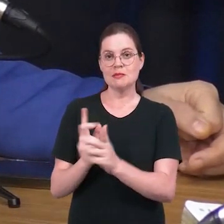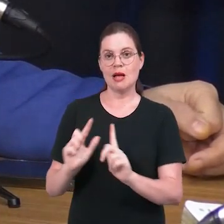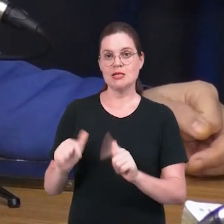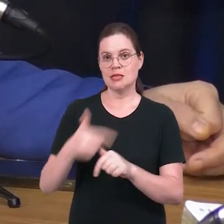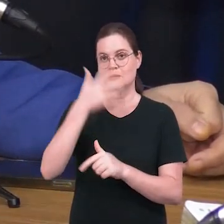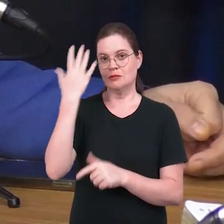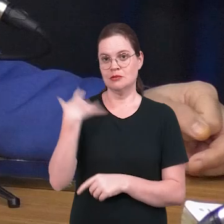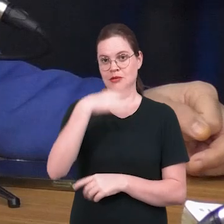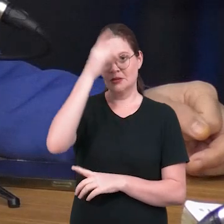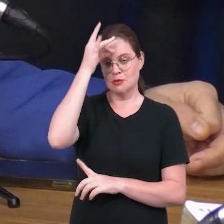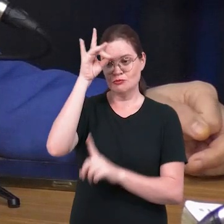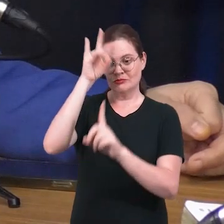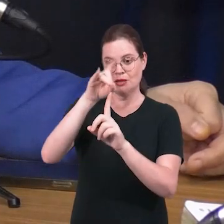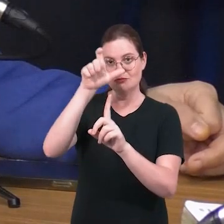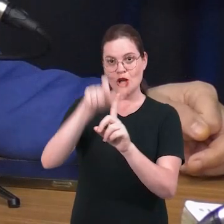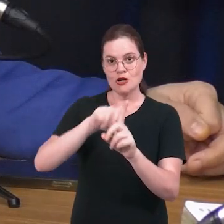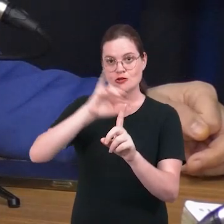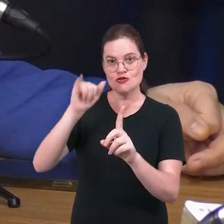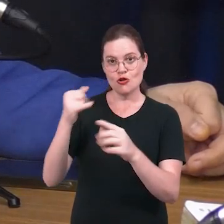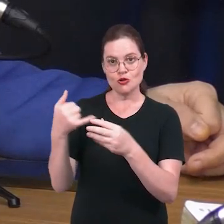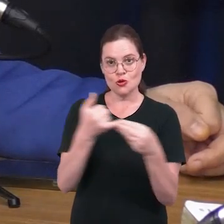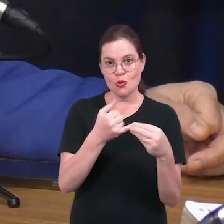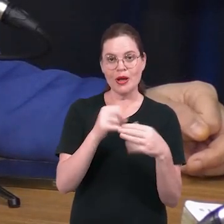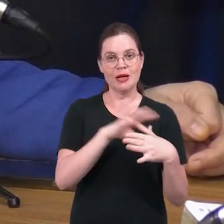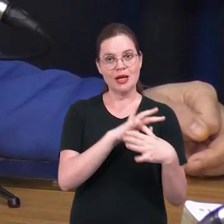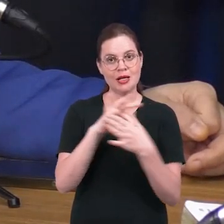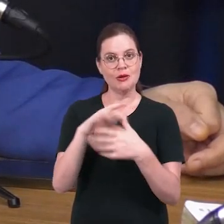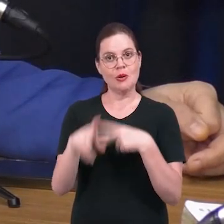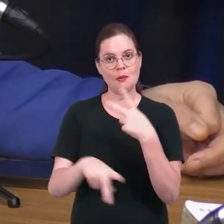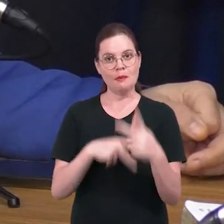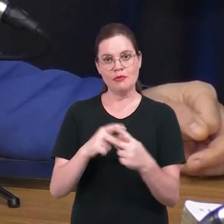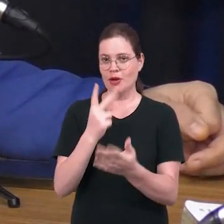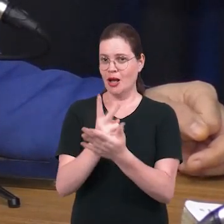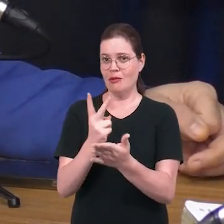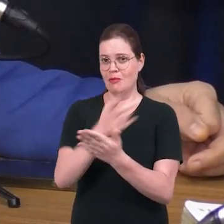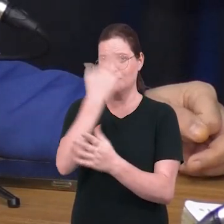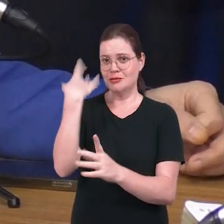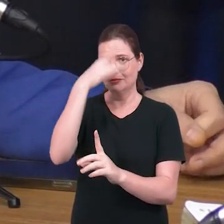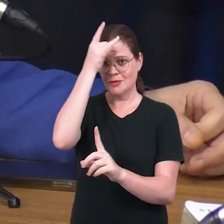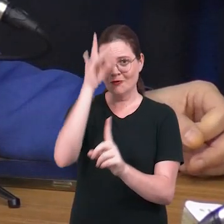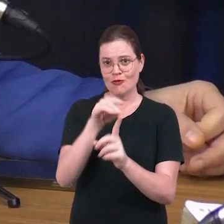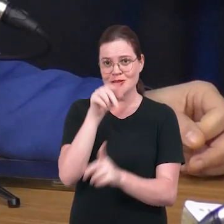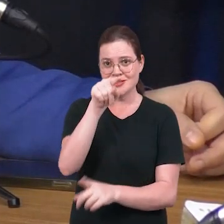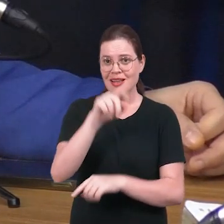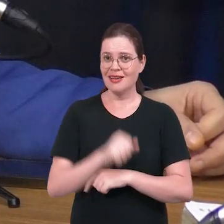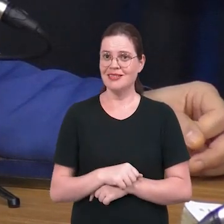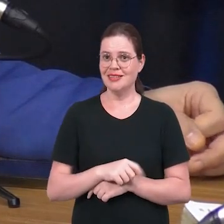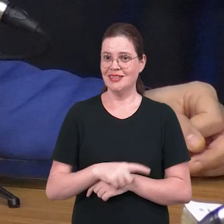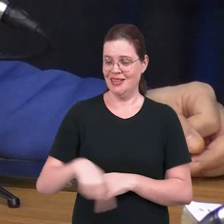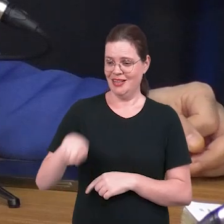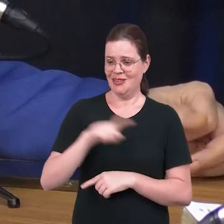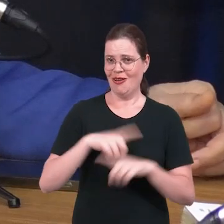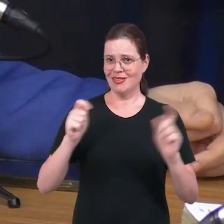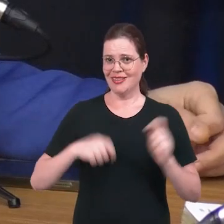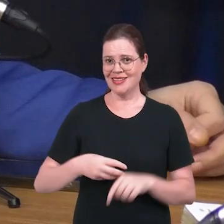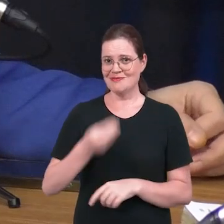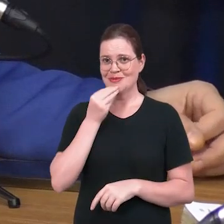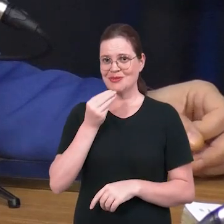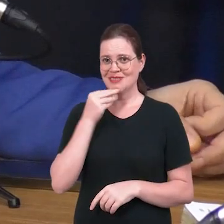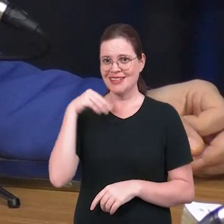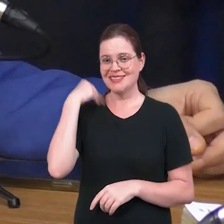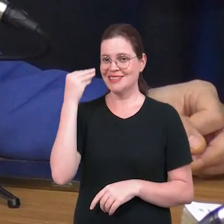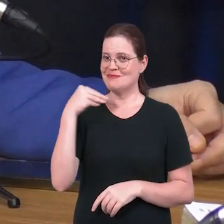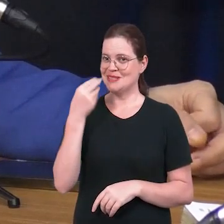Espírito Santo que estava sobre Josué, que conduziu o povo, que agiu, que trouxe vitória, é o Espírito Santo que nós estamos falando hoje aqui e que você tem a oportunidade de